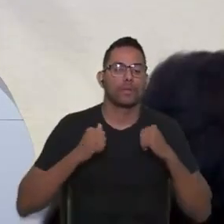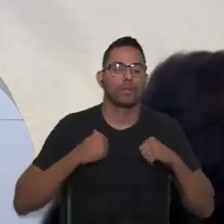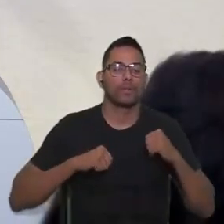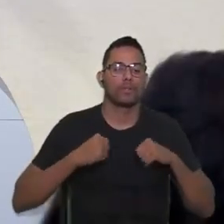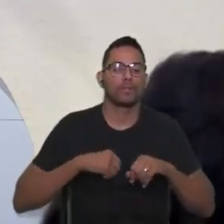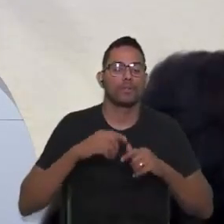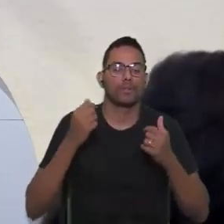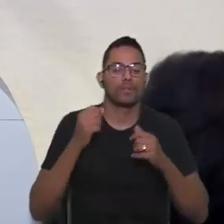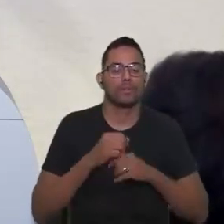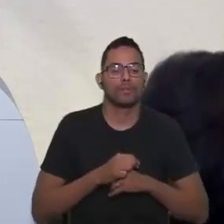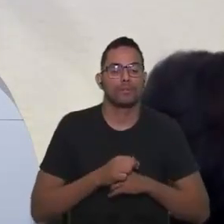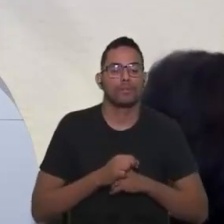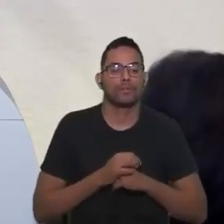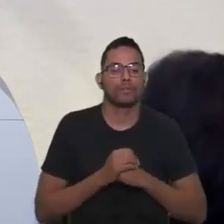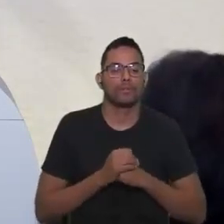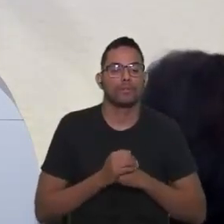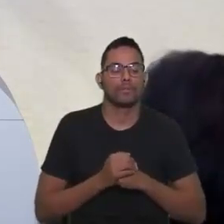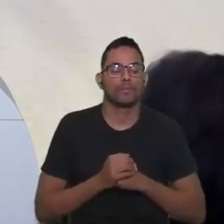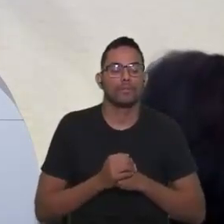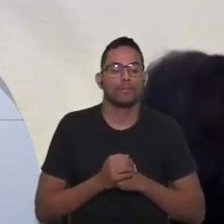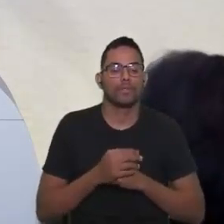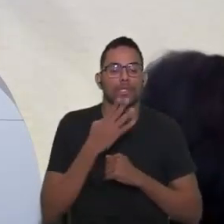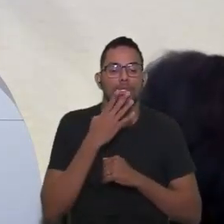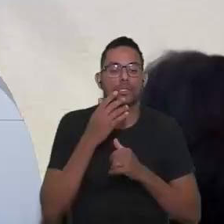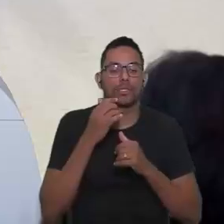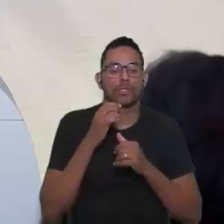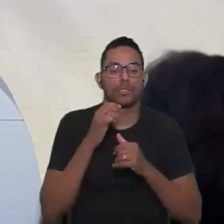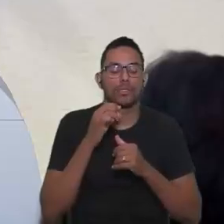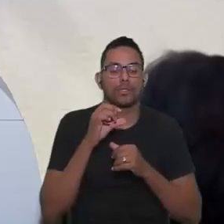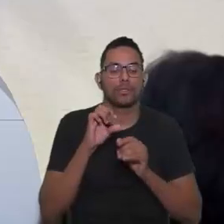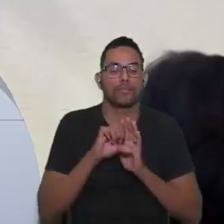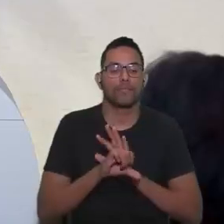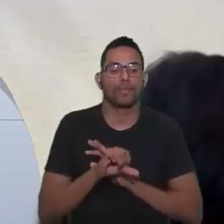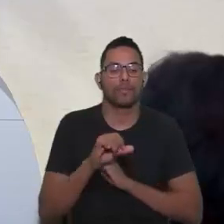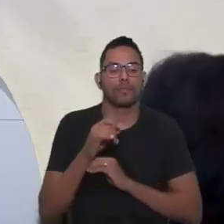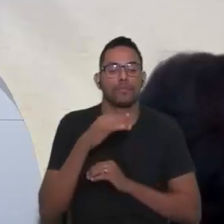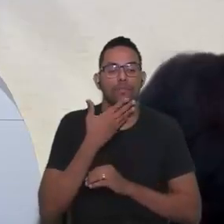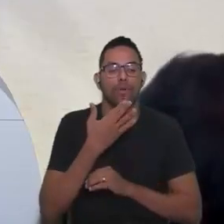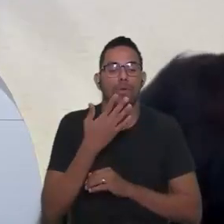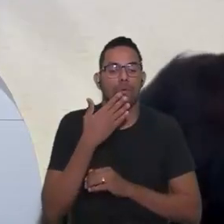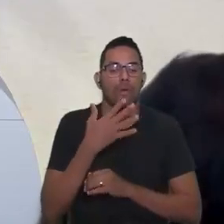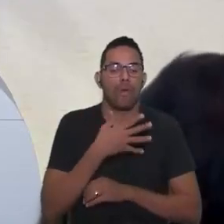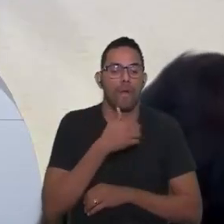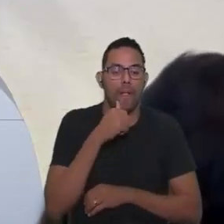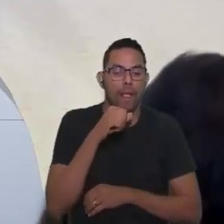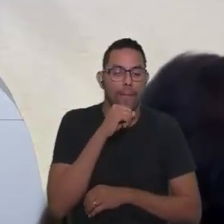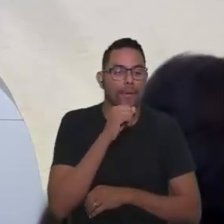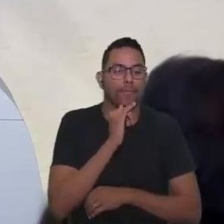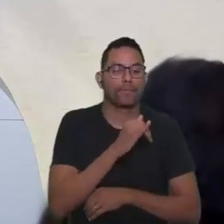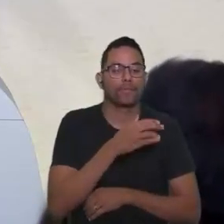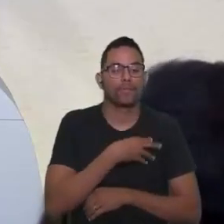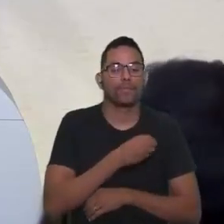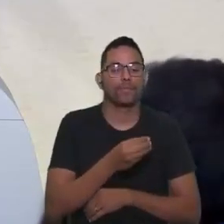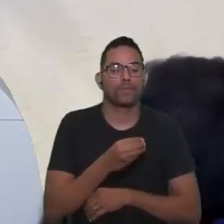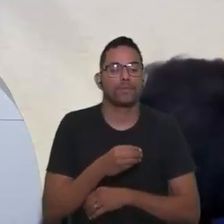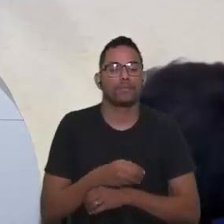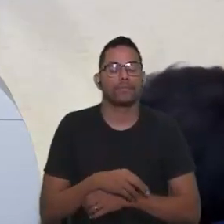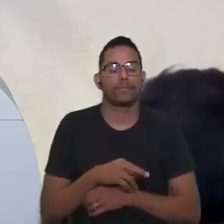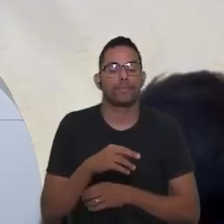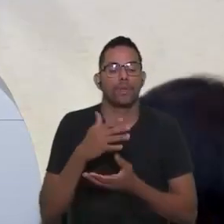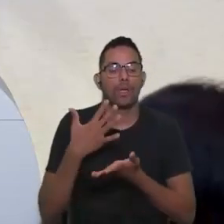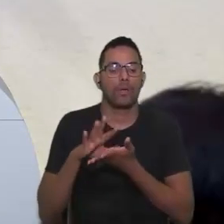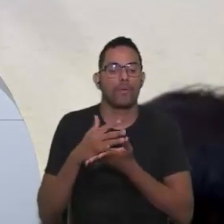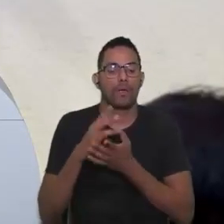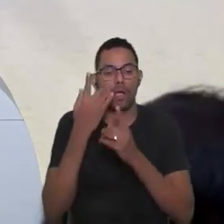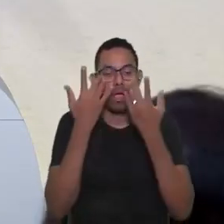O Defeito de Cor ele é um livro que é uma carta de uma mãe para um filho, e aí o desfile, os carnavalescos fizeram a resposta a